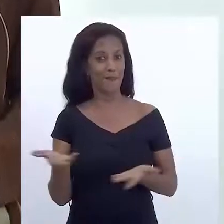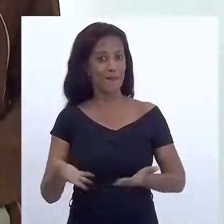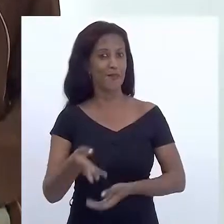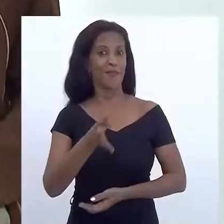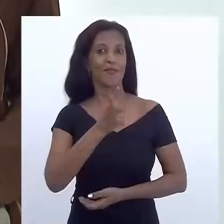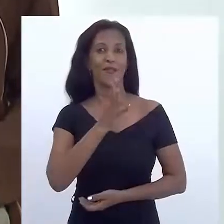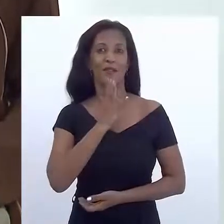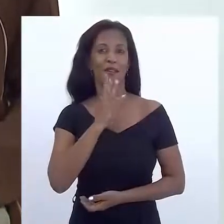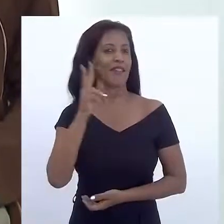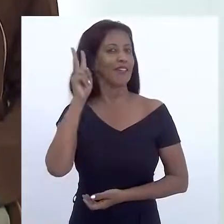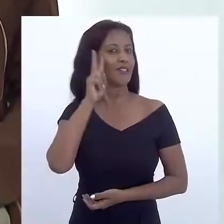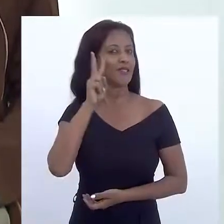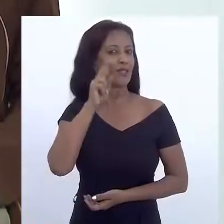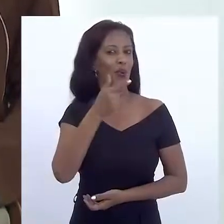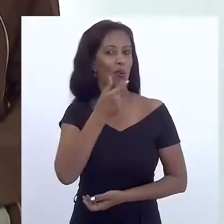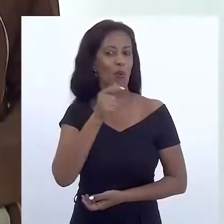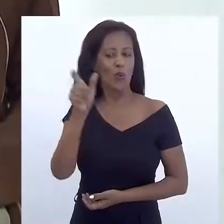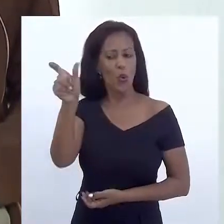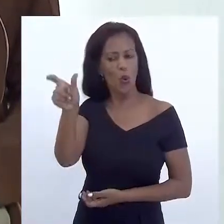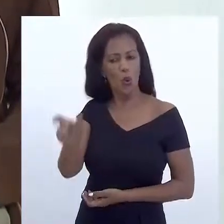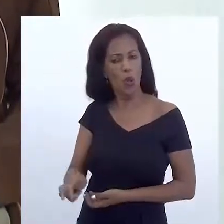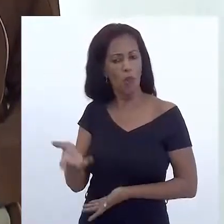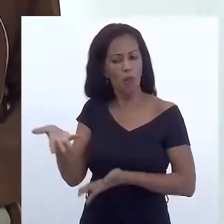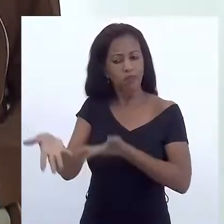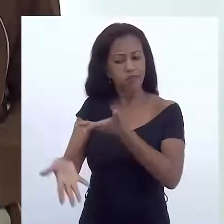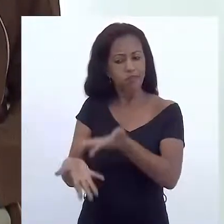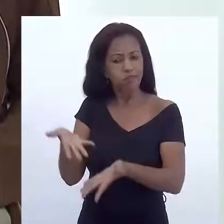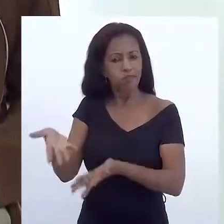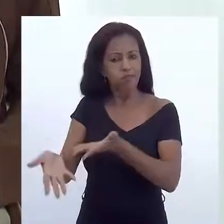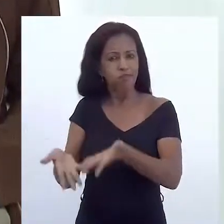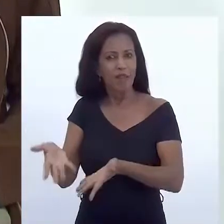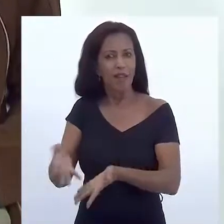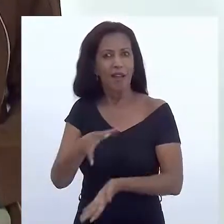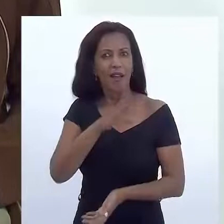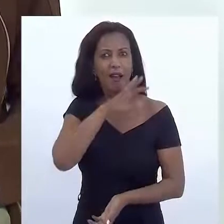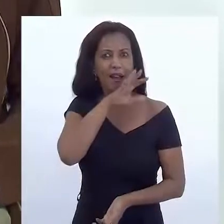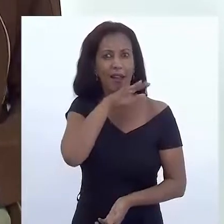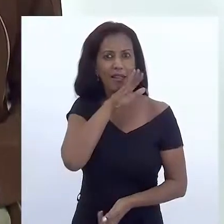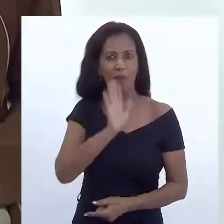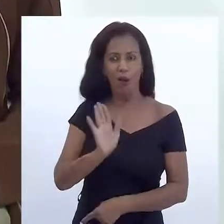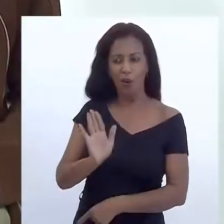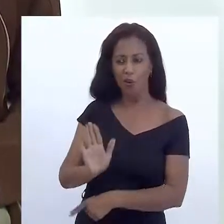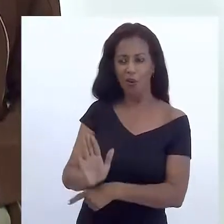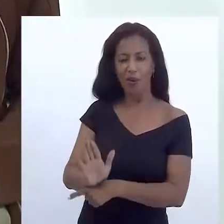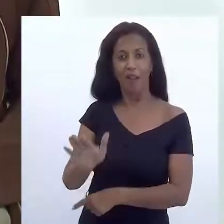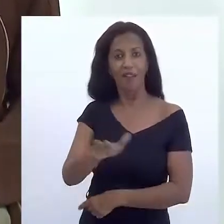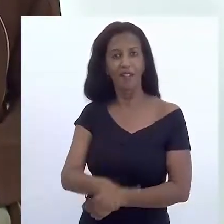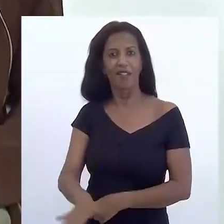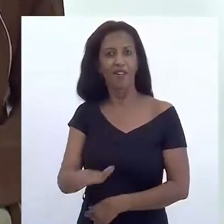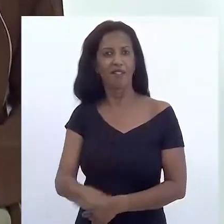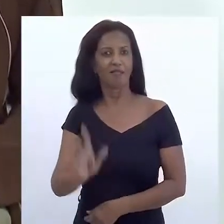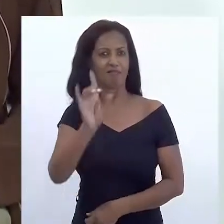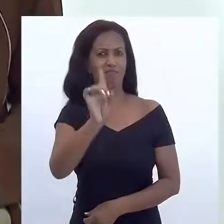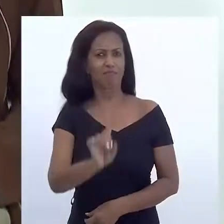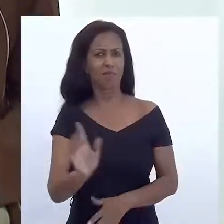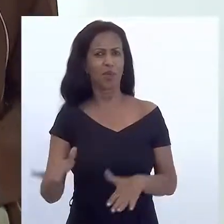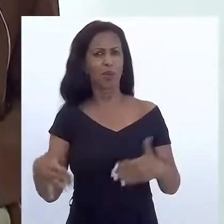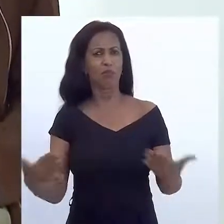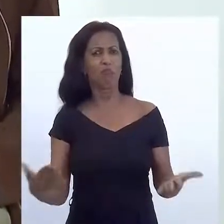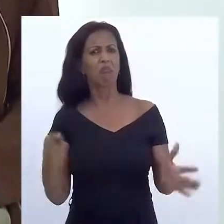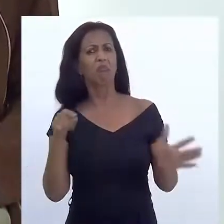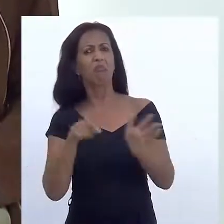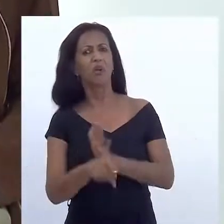Hoje você vai conhecer a história de um homem que se dedica à terapia animal assistida para crianças com deficiência.